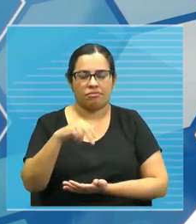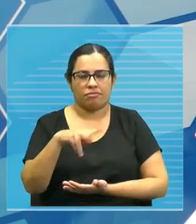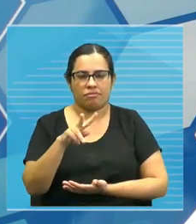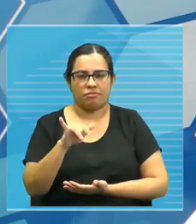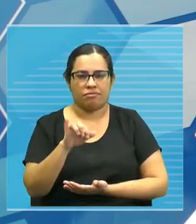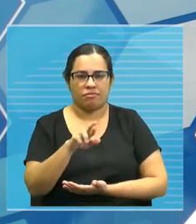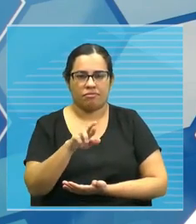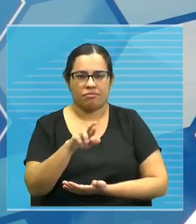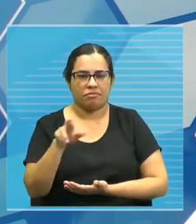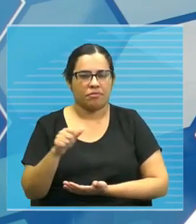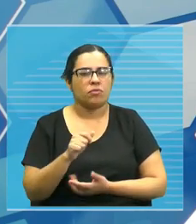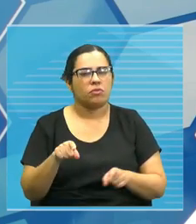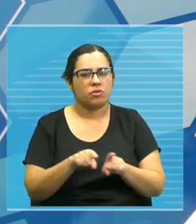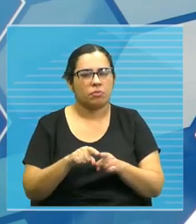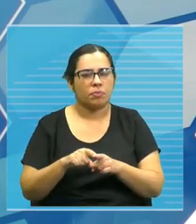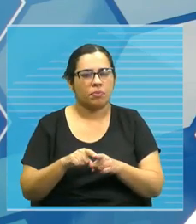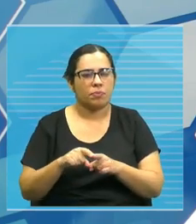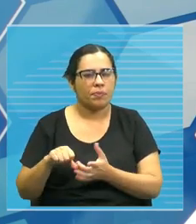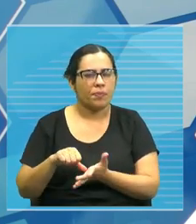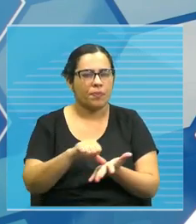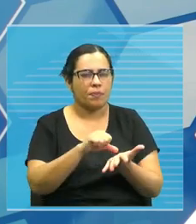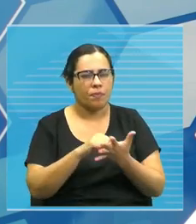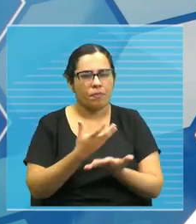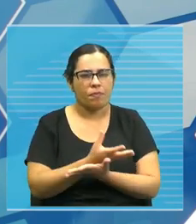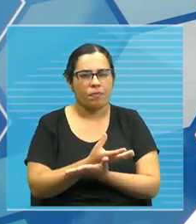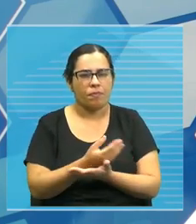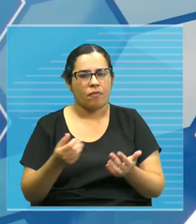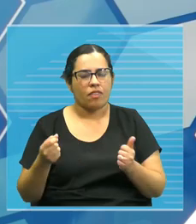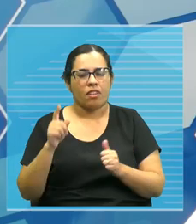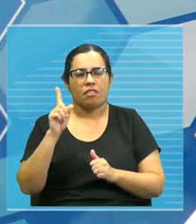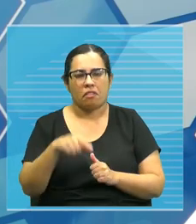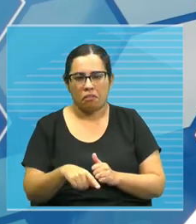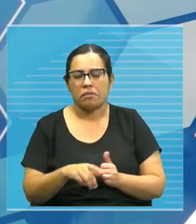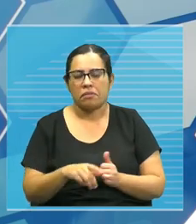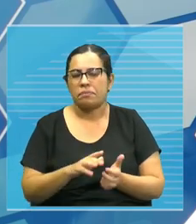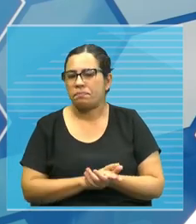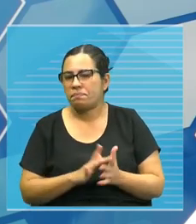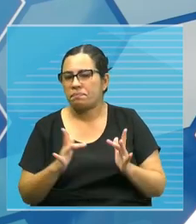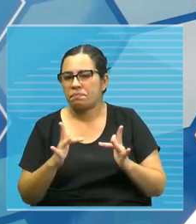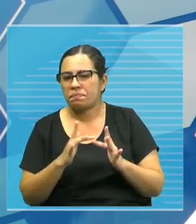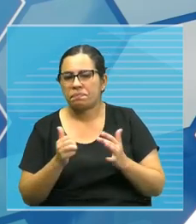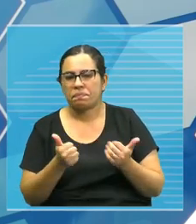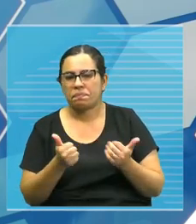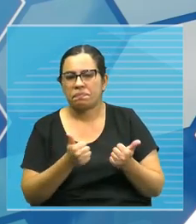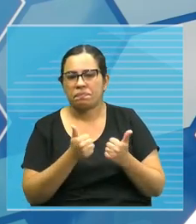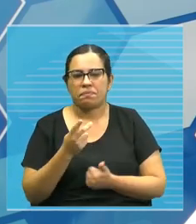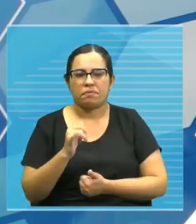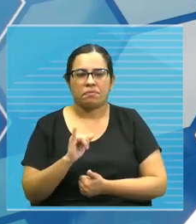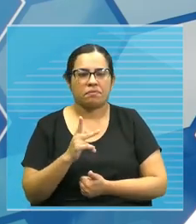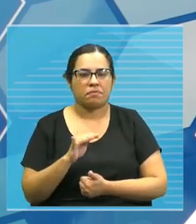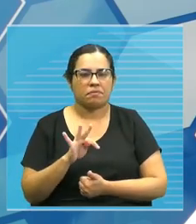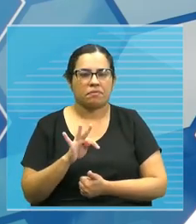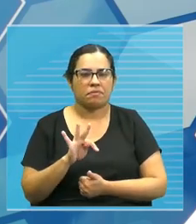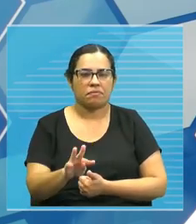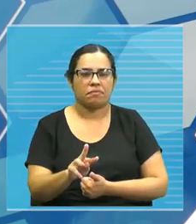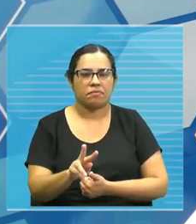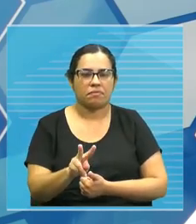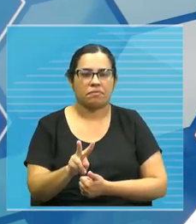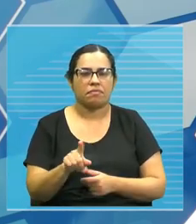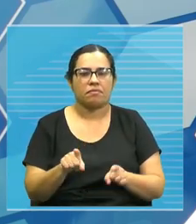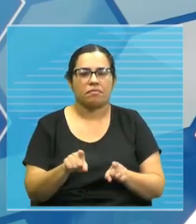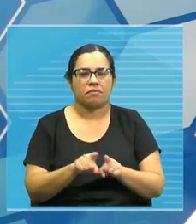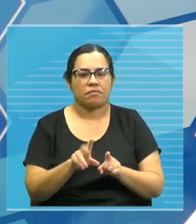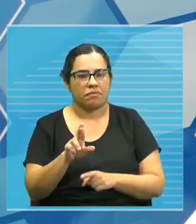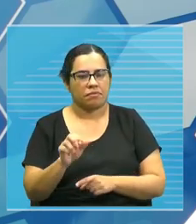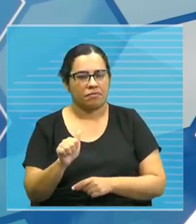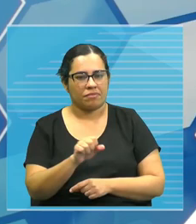Google Napoleão os polos que eu estou vendo aqui conectados no IPTV minha amiga Rosária acompanhando vocês